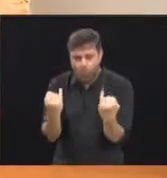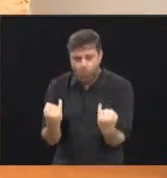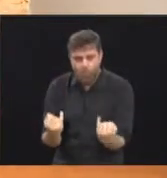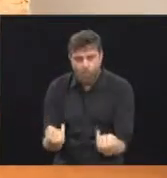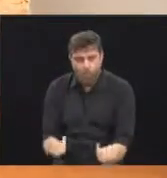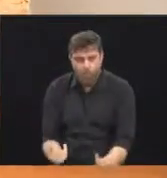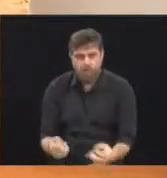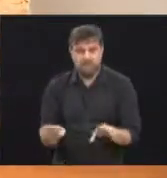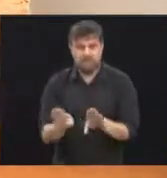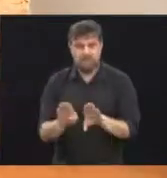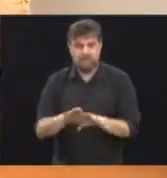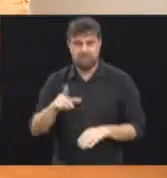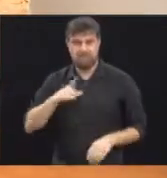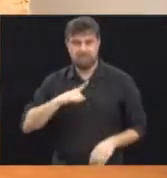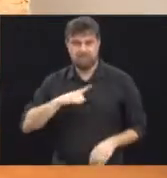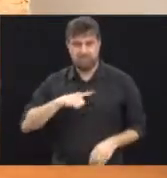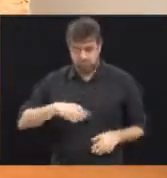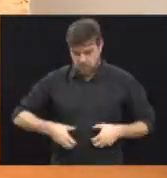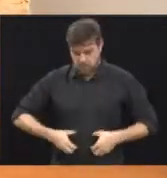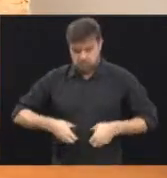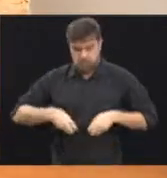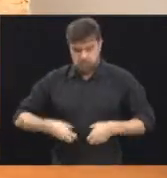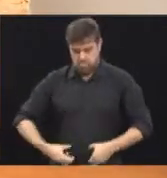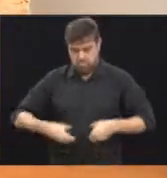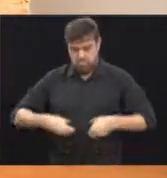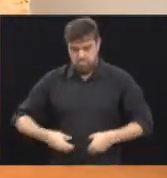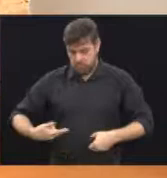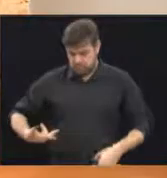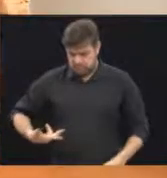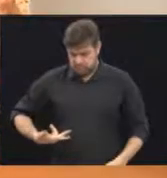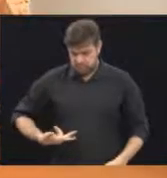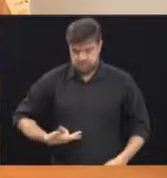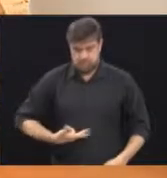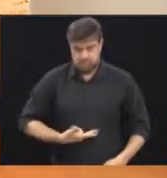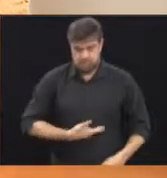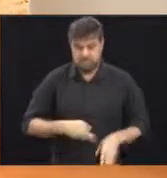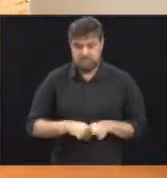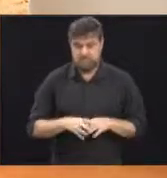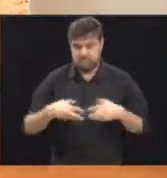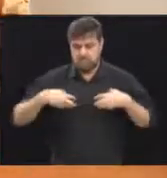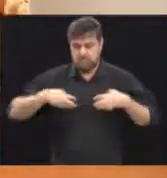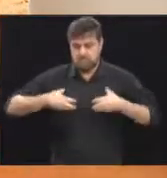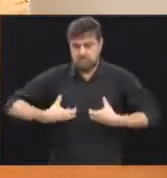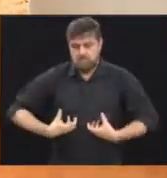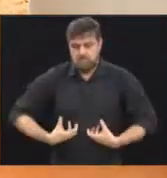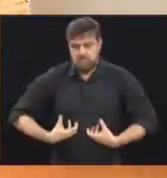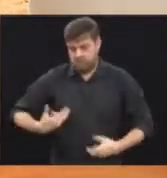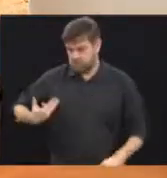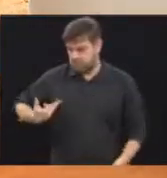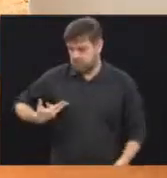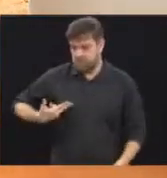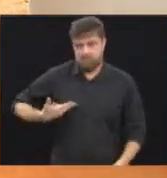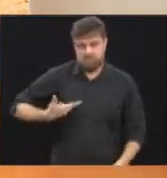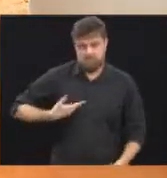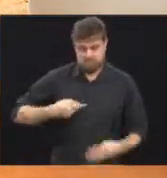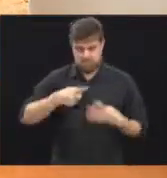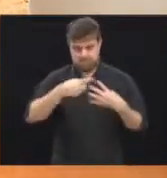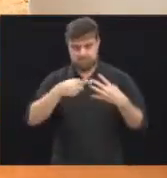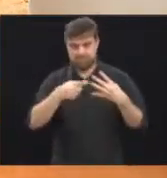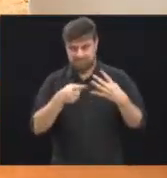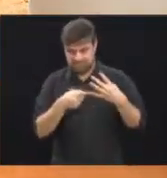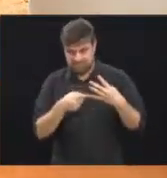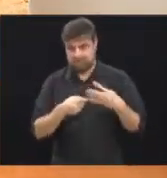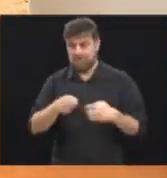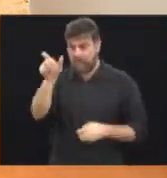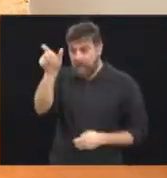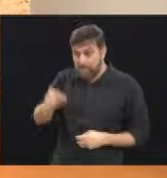das coxas. Temos a cirurgia do abdômen e das mamas. Essas são as 4 cirurgias mais procuradas dos pacientes que